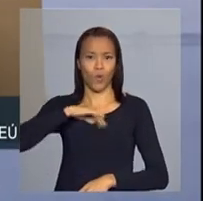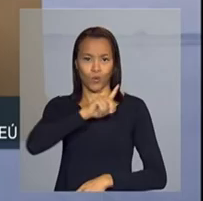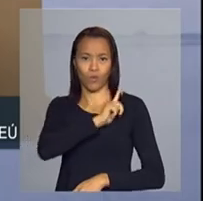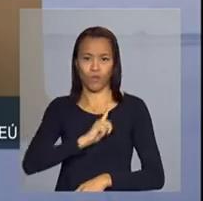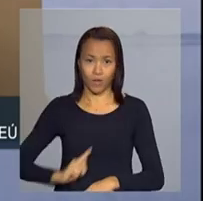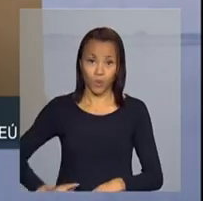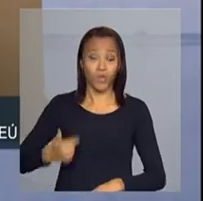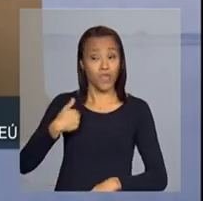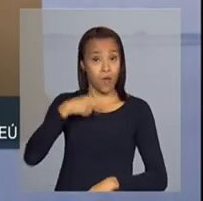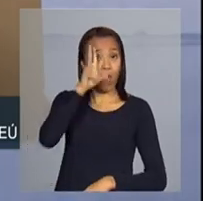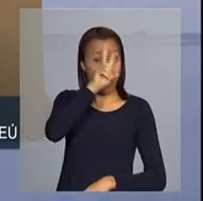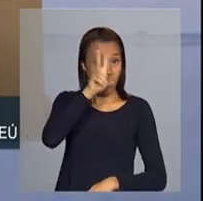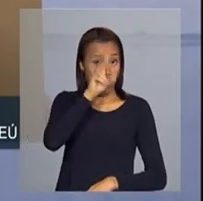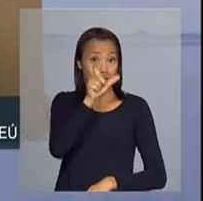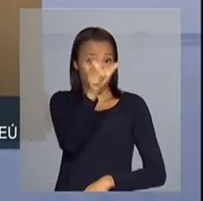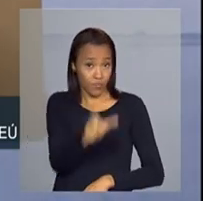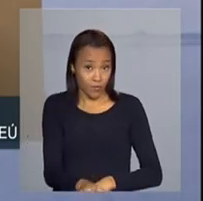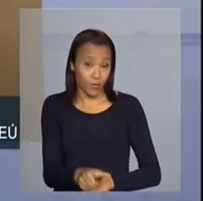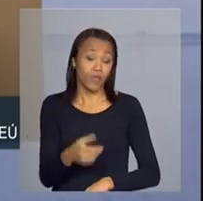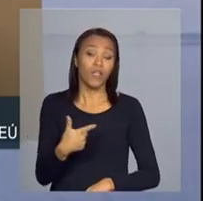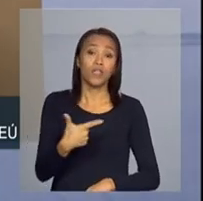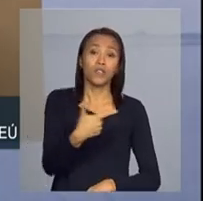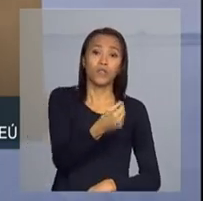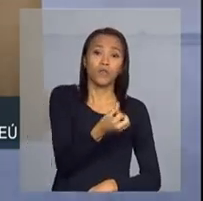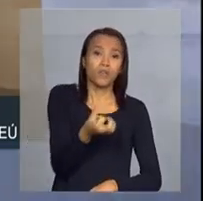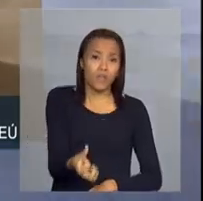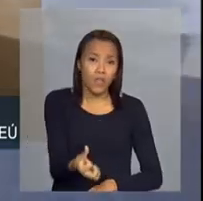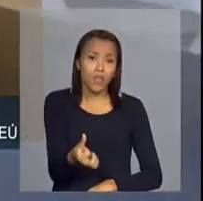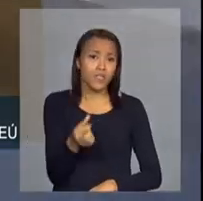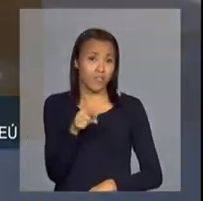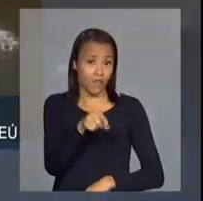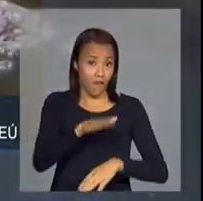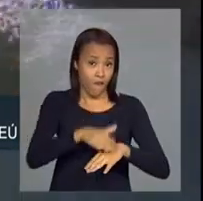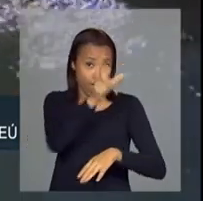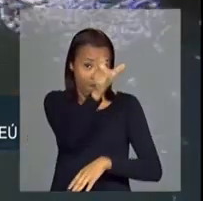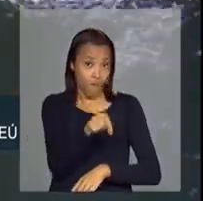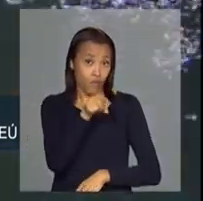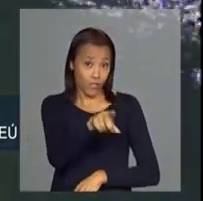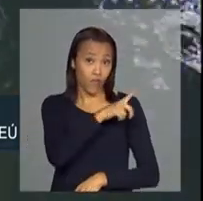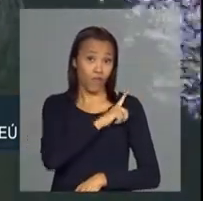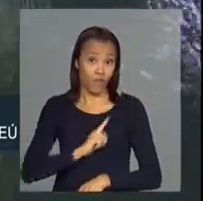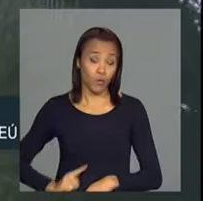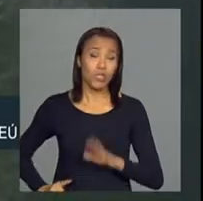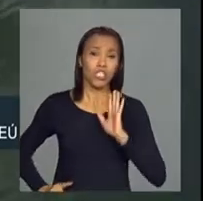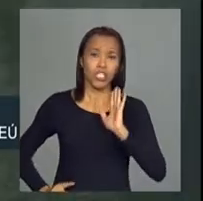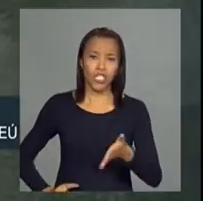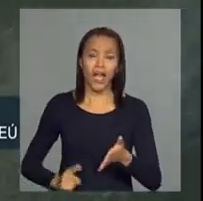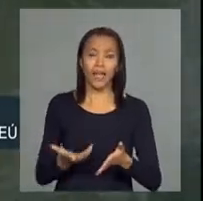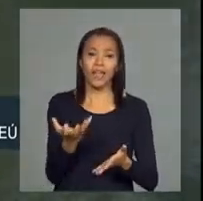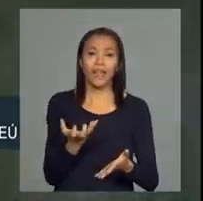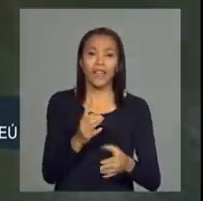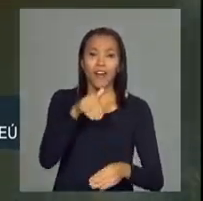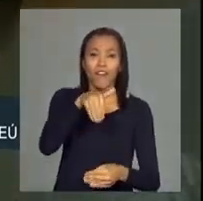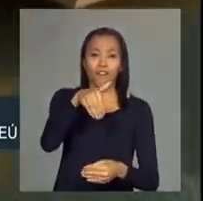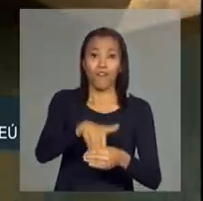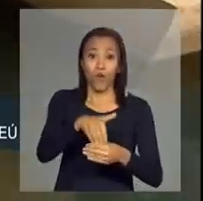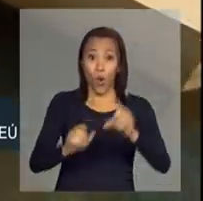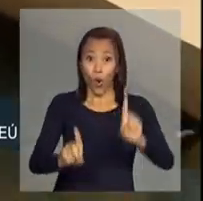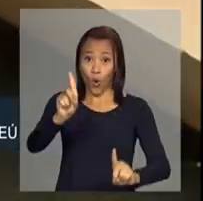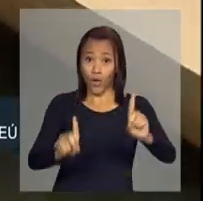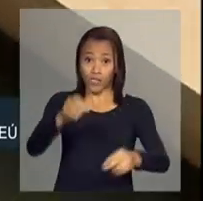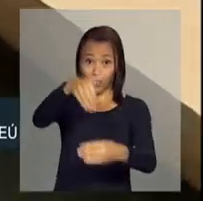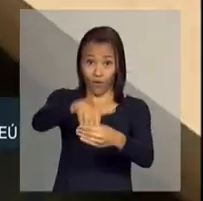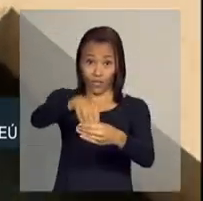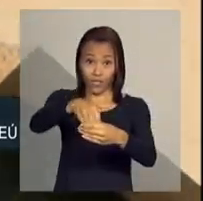lembro, Eduardo, 2006, você se colocando como candidato a governador, se